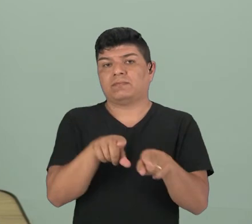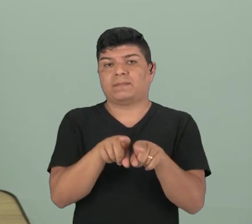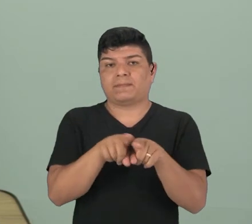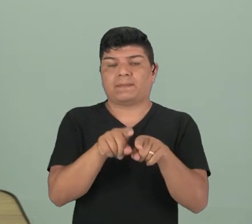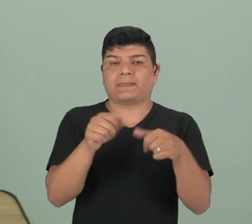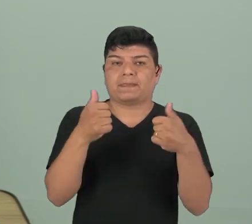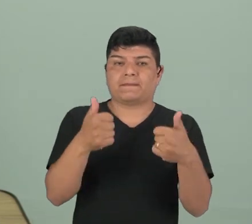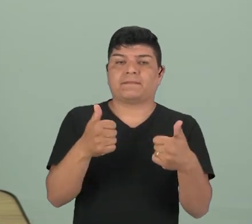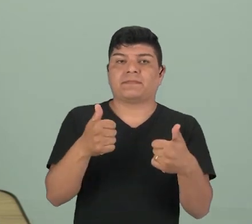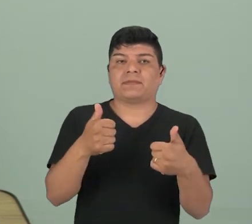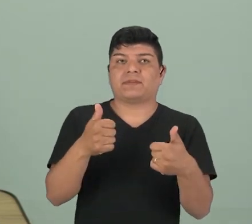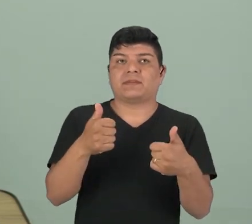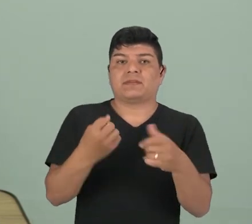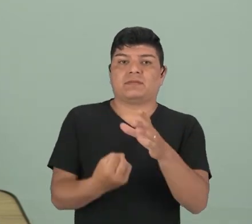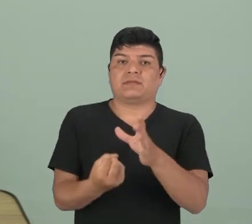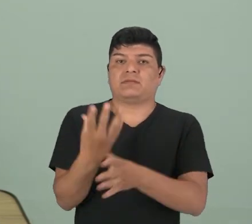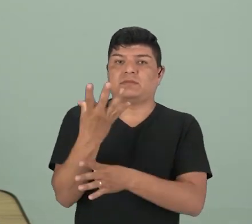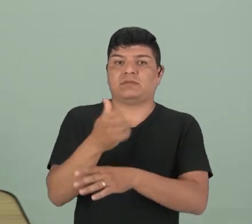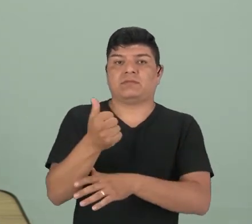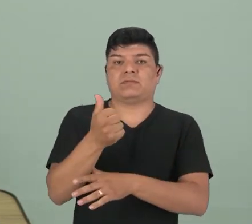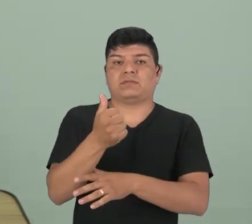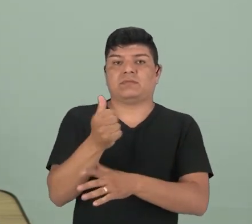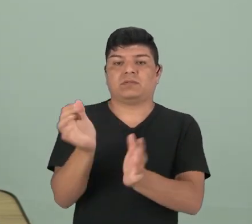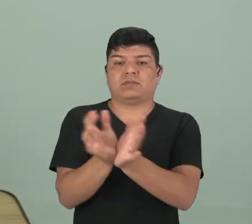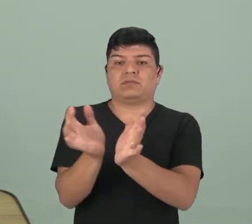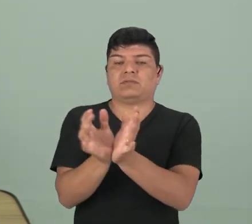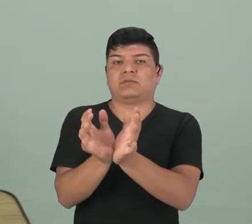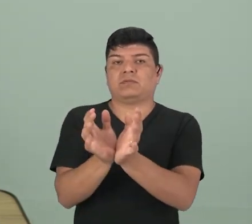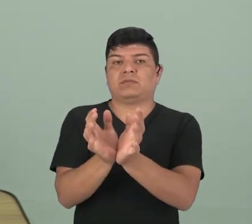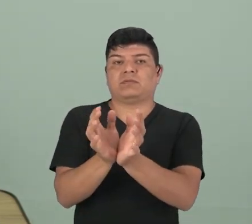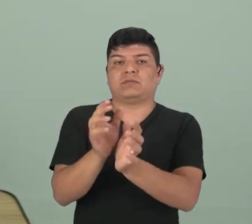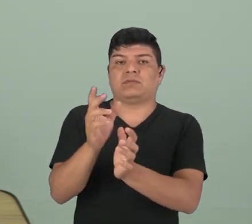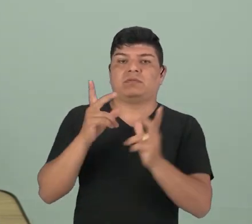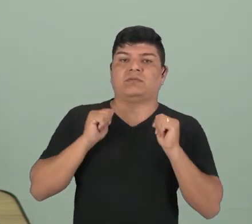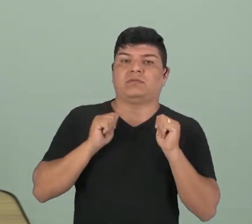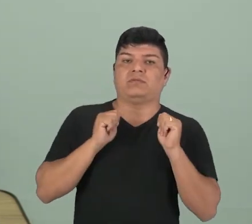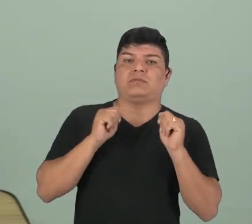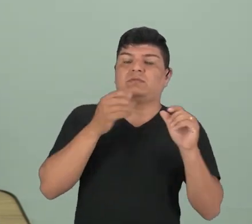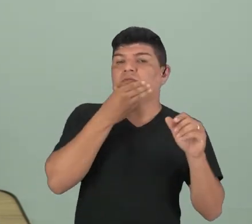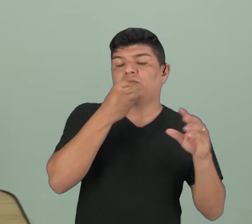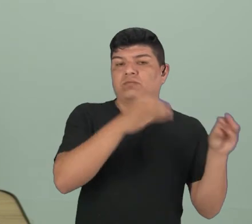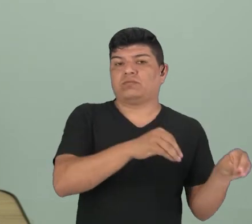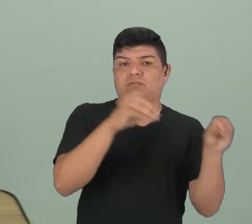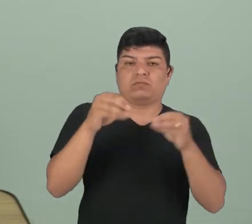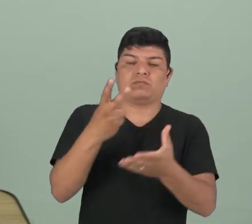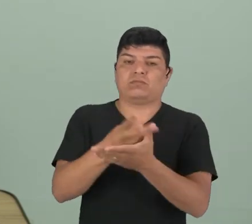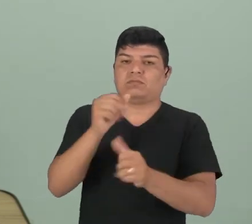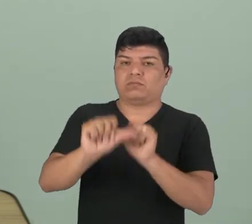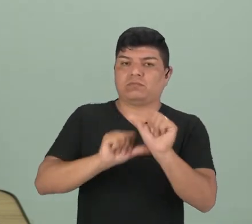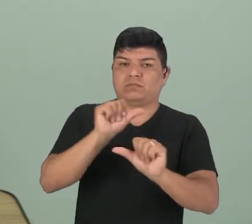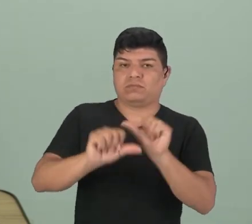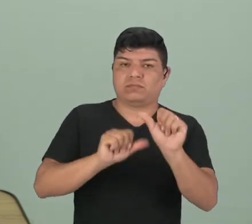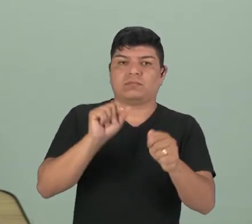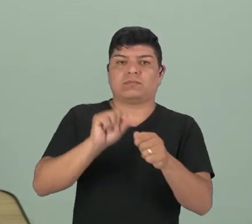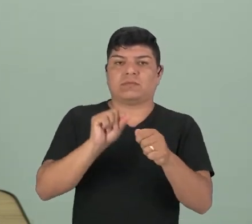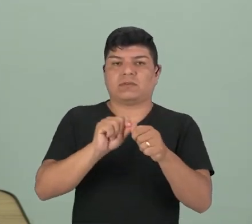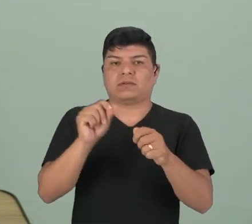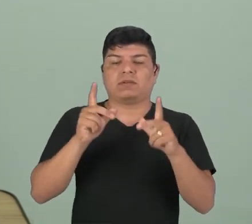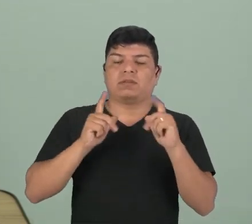alimentos aí. E aí foram surgindo esses primeiros agrupamentos de nômades, onde eles se mudavam com frequência, eles passaram a